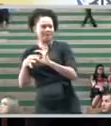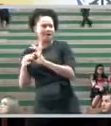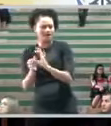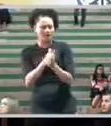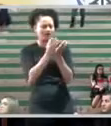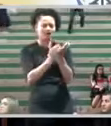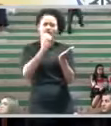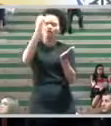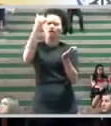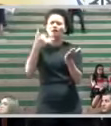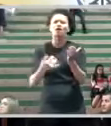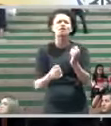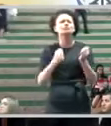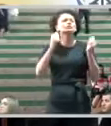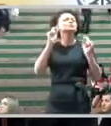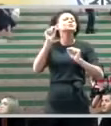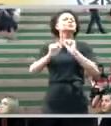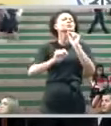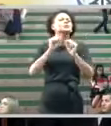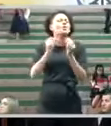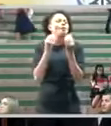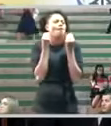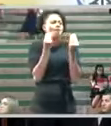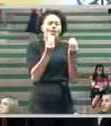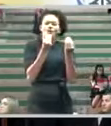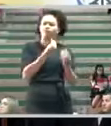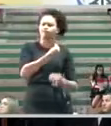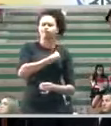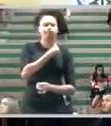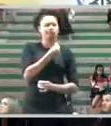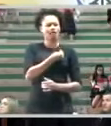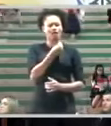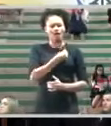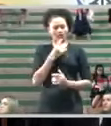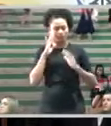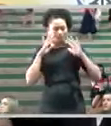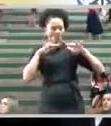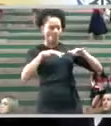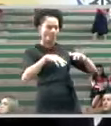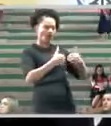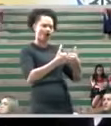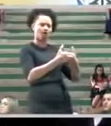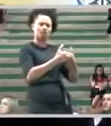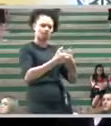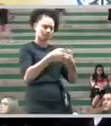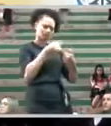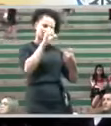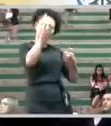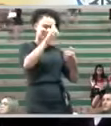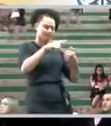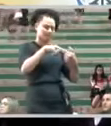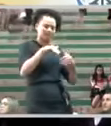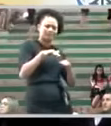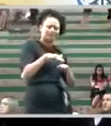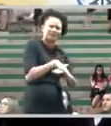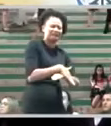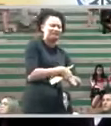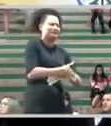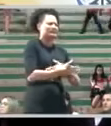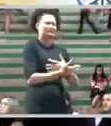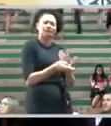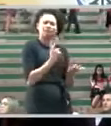Bíblia fala acerca de como eles viviam diante da arca de Deus. A reverência